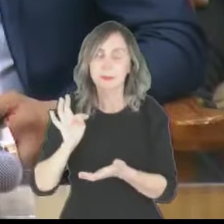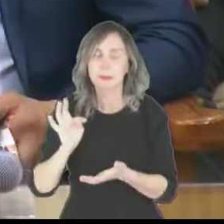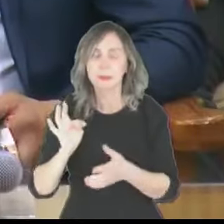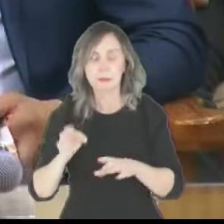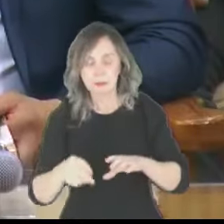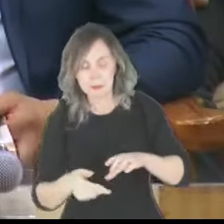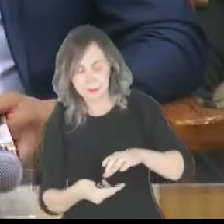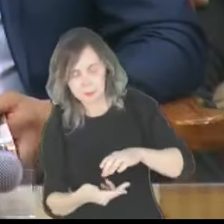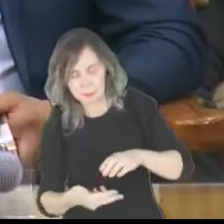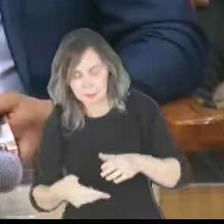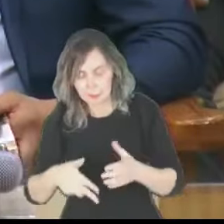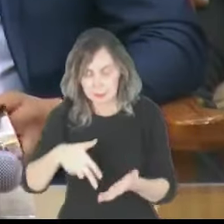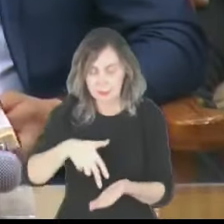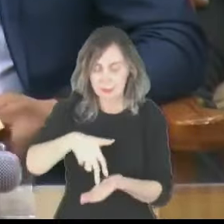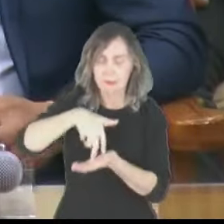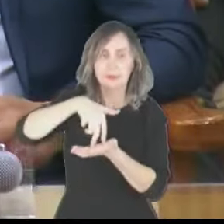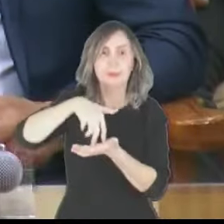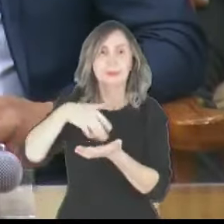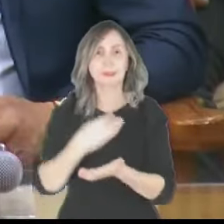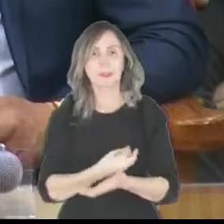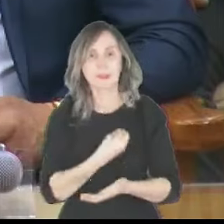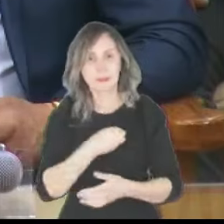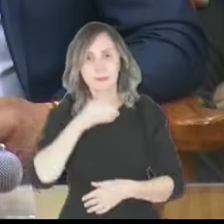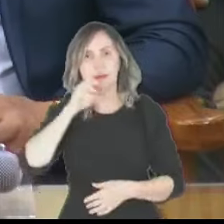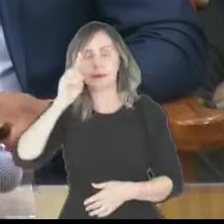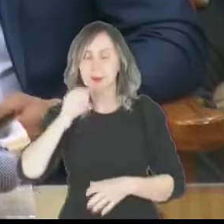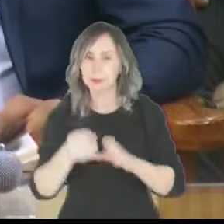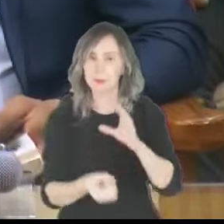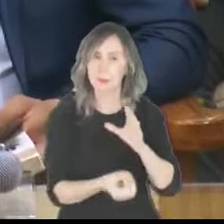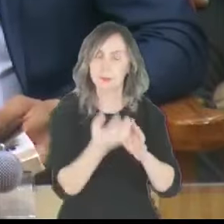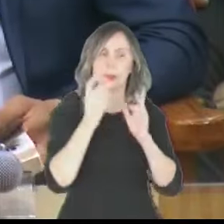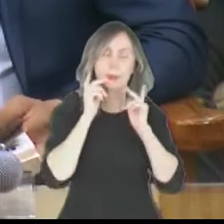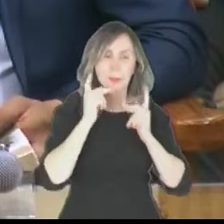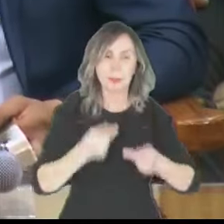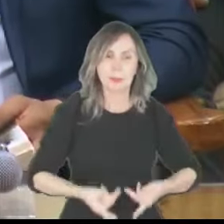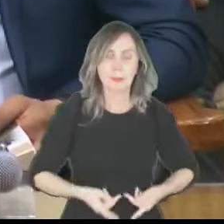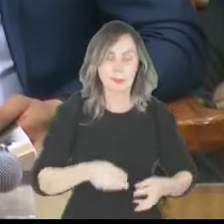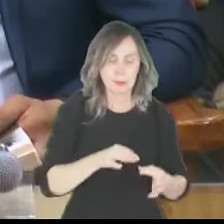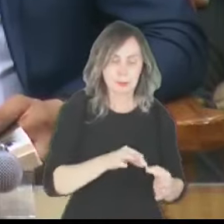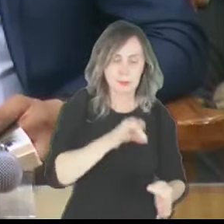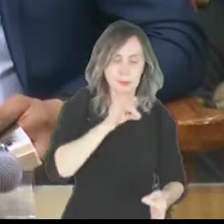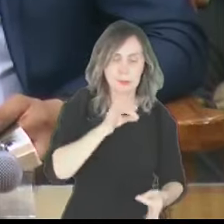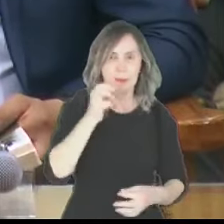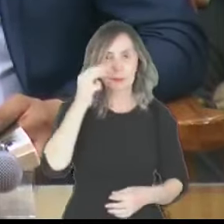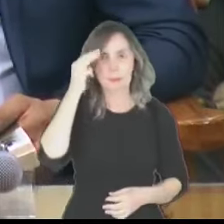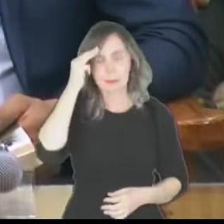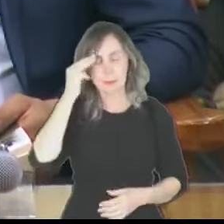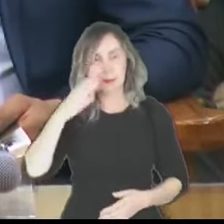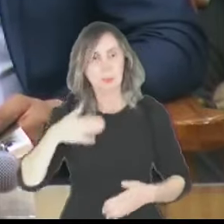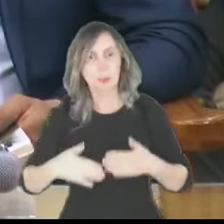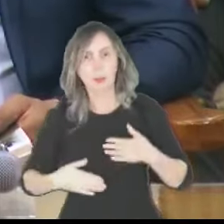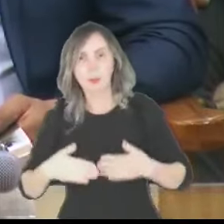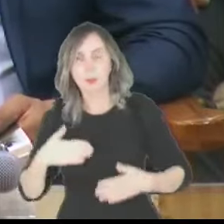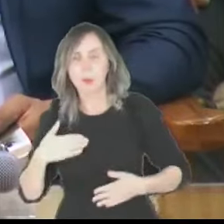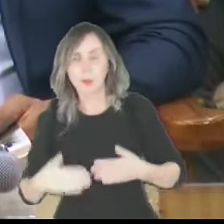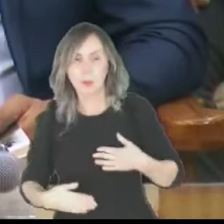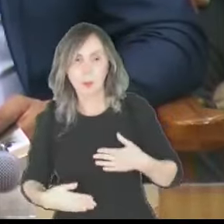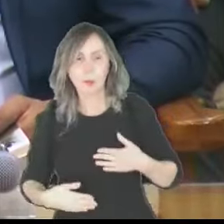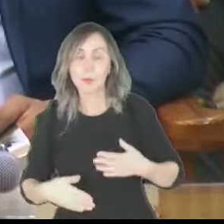Porque Deus criou o homem espírito, mente e corpo. E esse corpo também